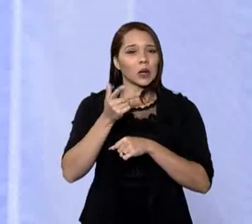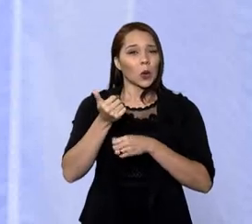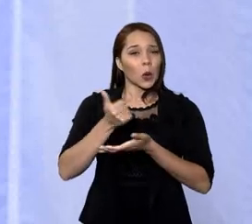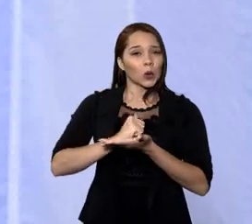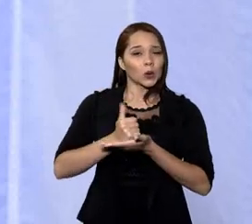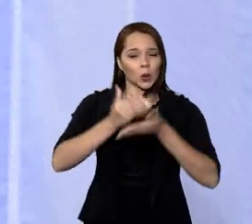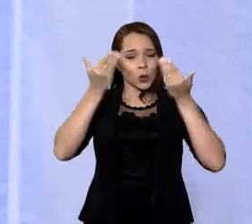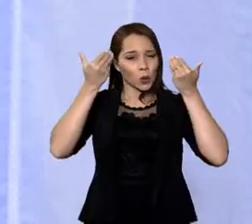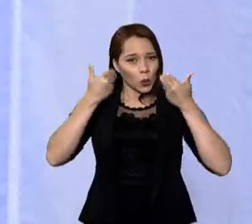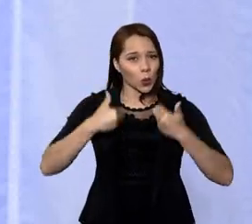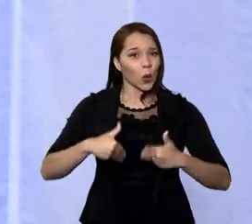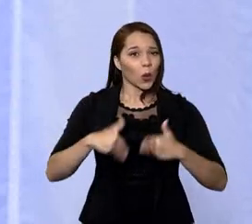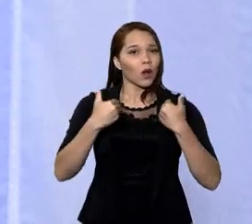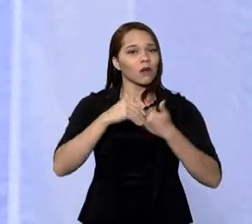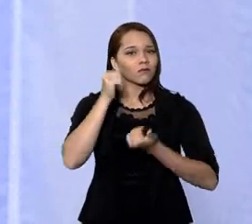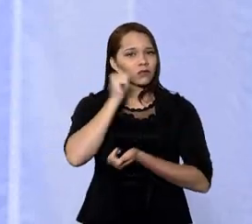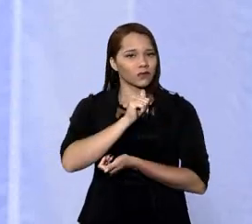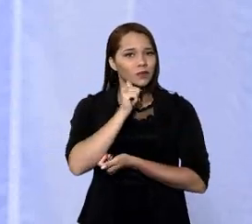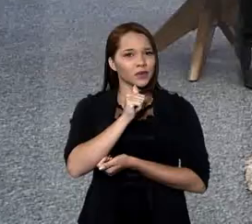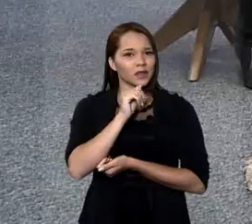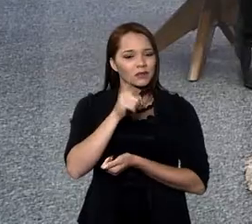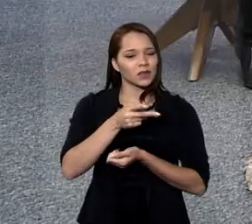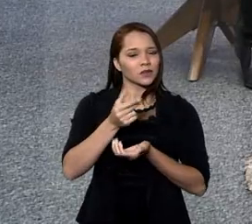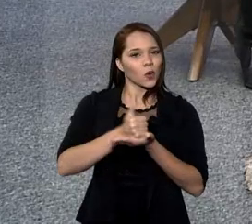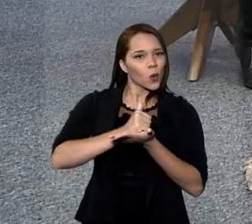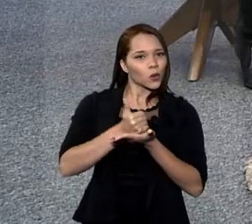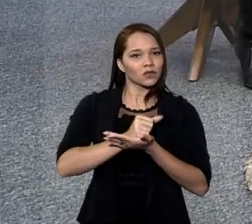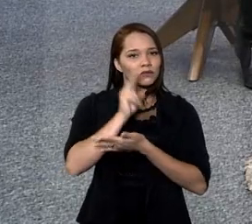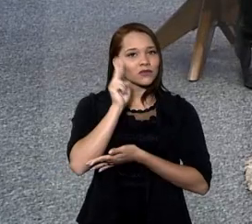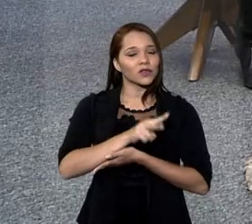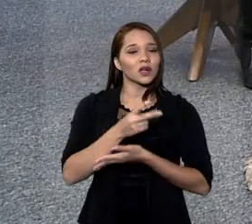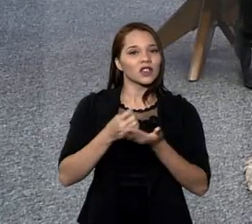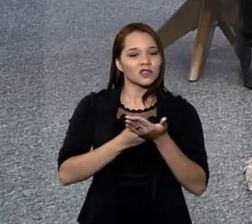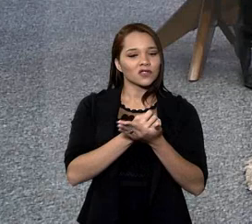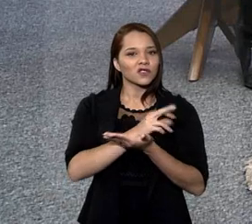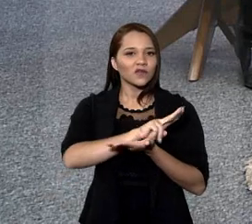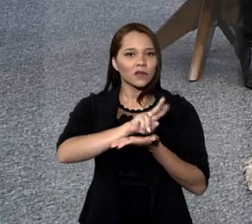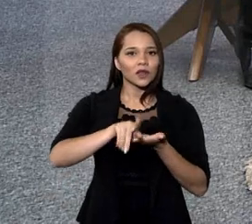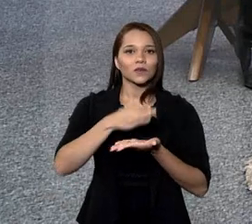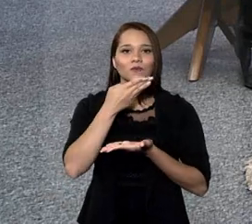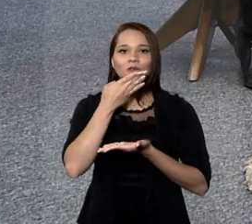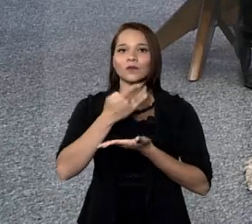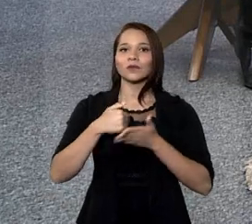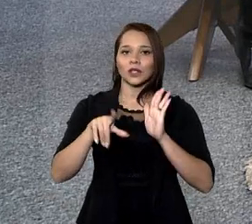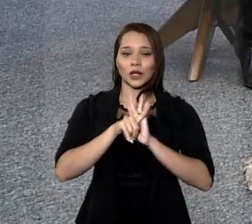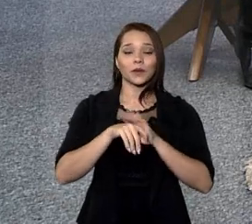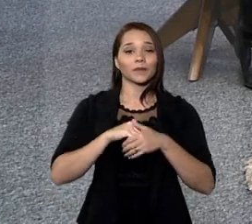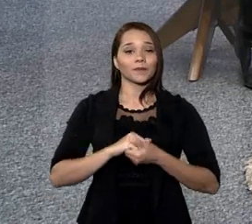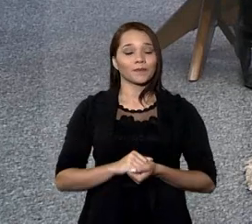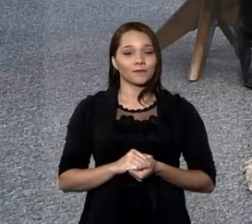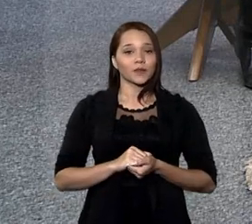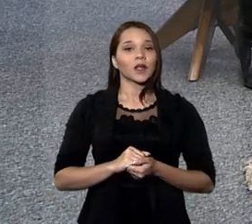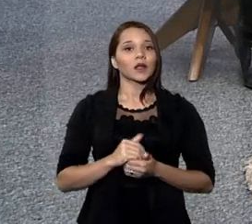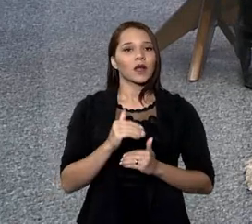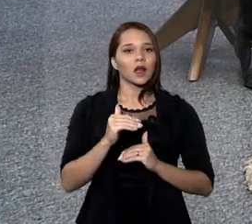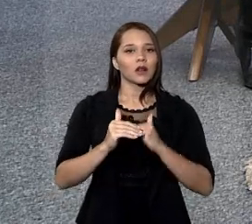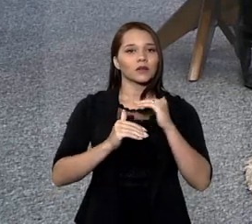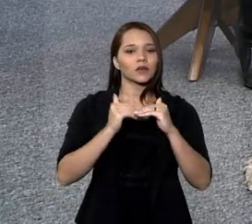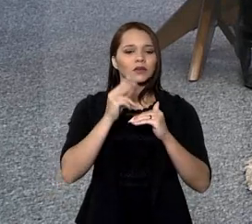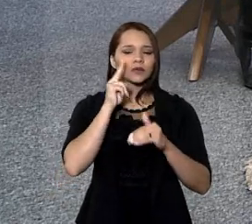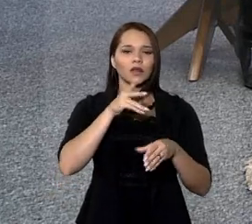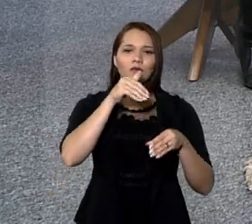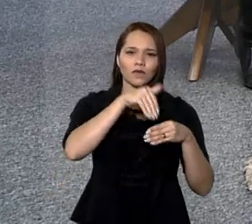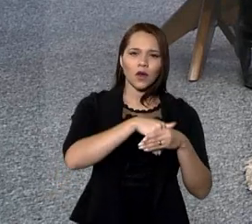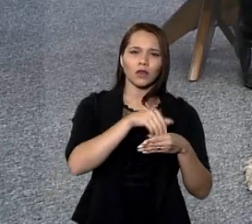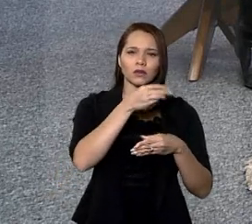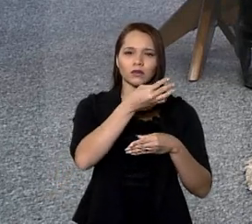femininos é a nossa história é uma história de controle e a gente enxerga isso em inúmeros dispositivos legais em termos de avanços né